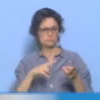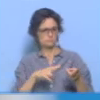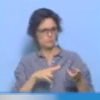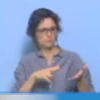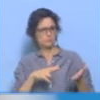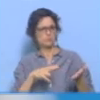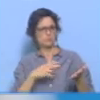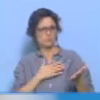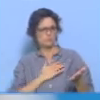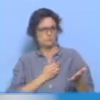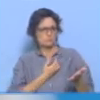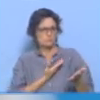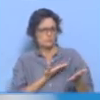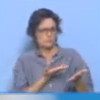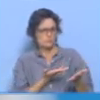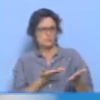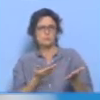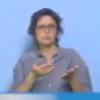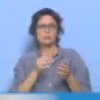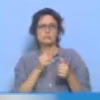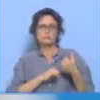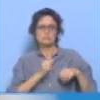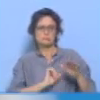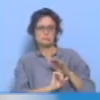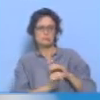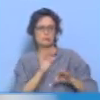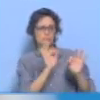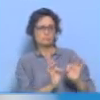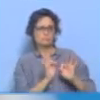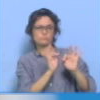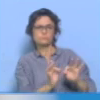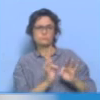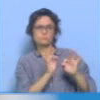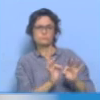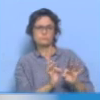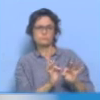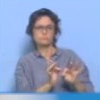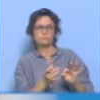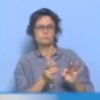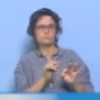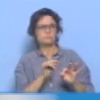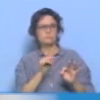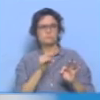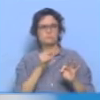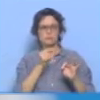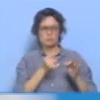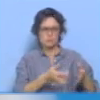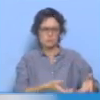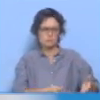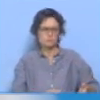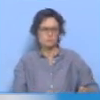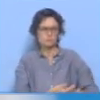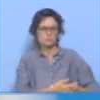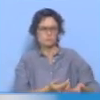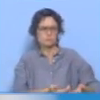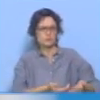Aproximou-se, ligou-lhe as feridas, deitando azeite e vinho, colocou-o sobre a sua própria montada, levou-o para uma estalagem e cuidou dele.